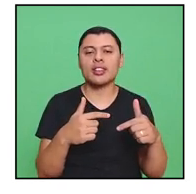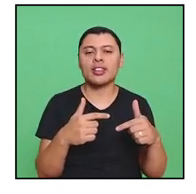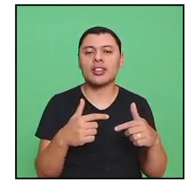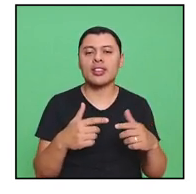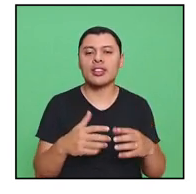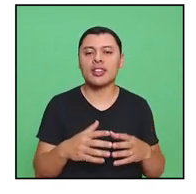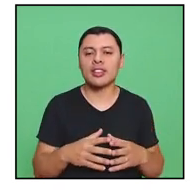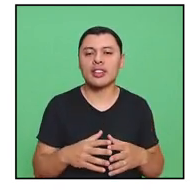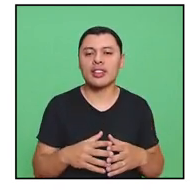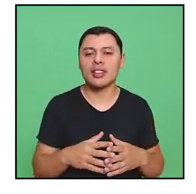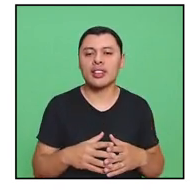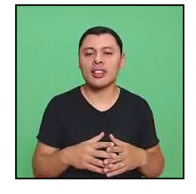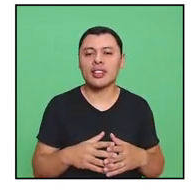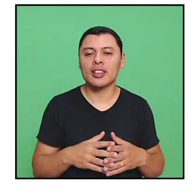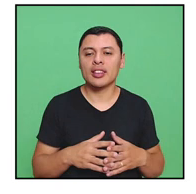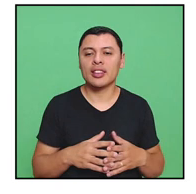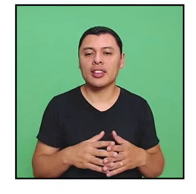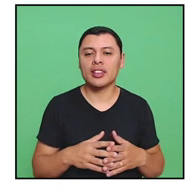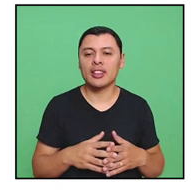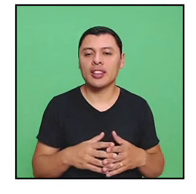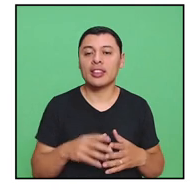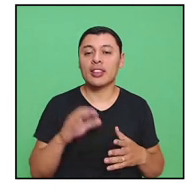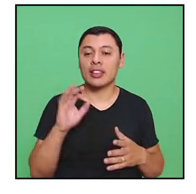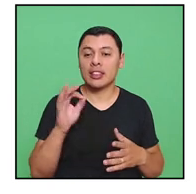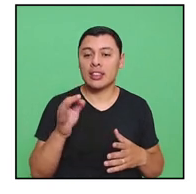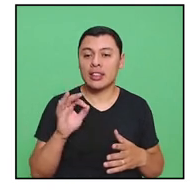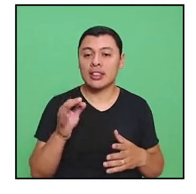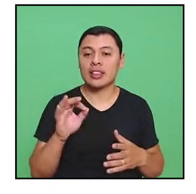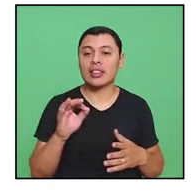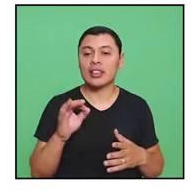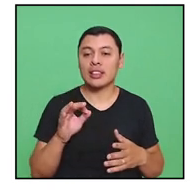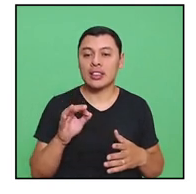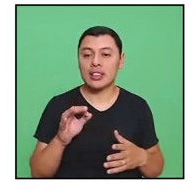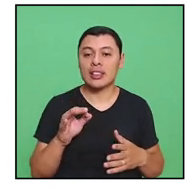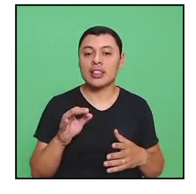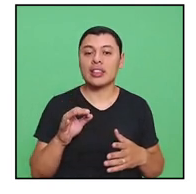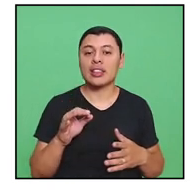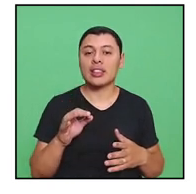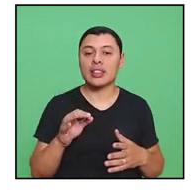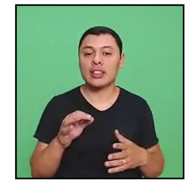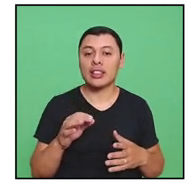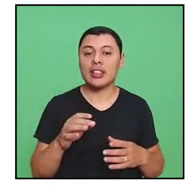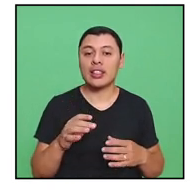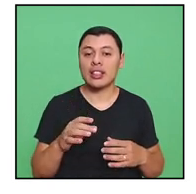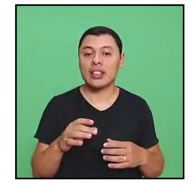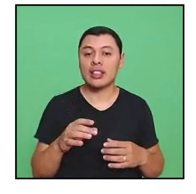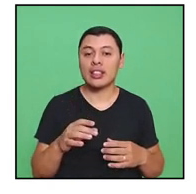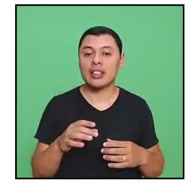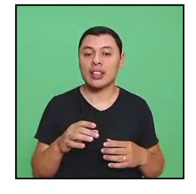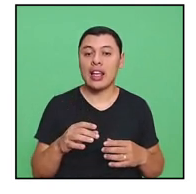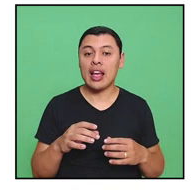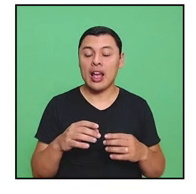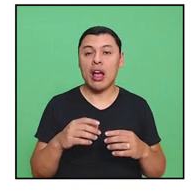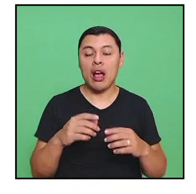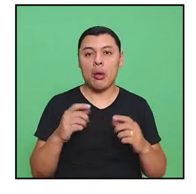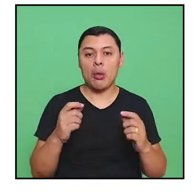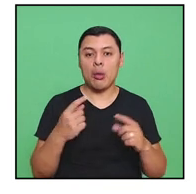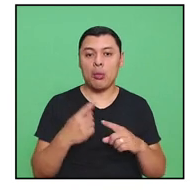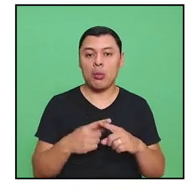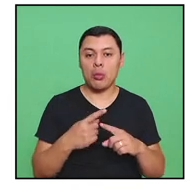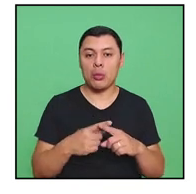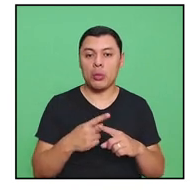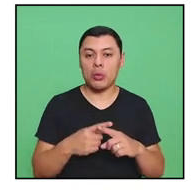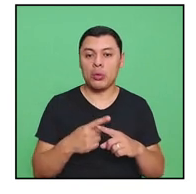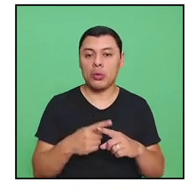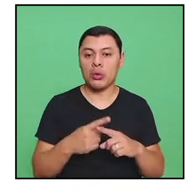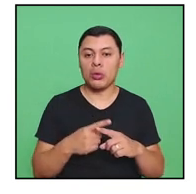É, acho que qualquer tela é onde se possa ver um trabalho assim, né? Mas acho que o